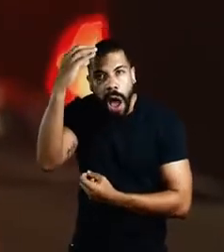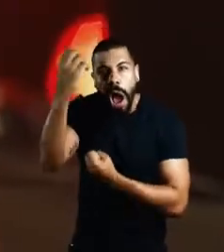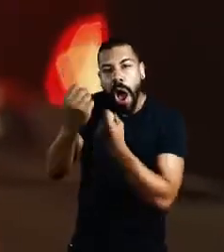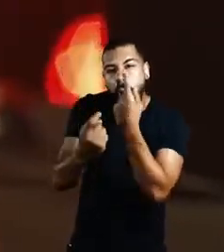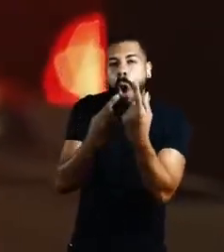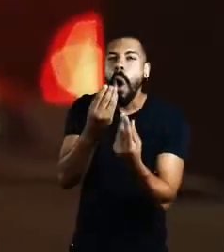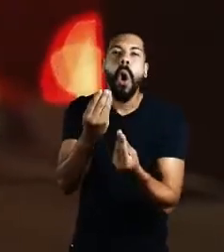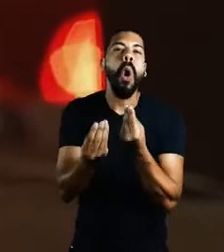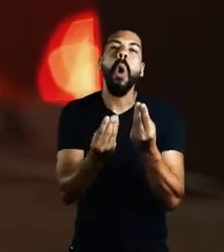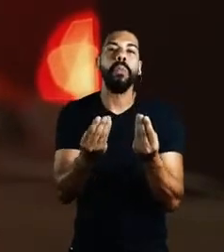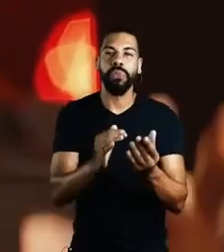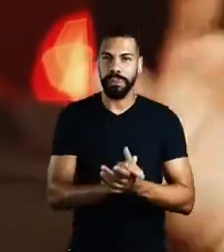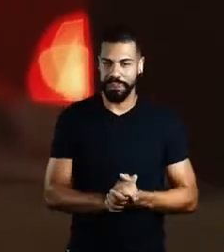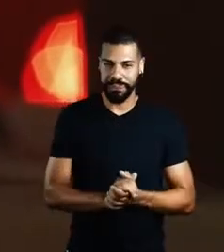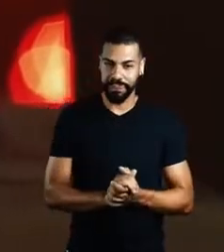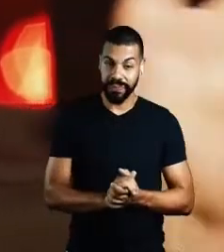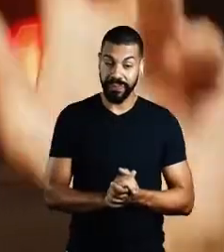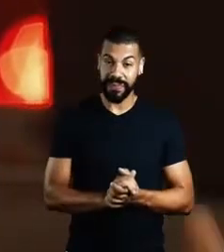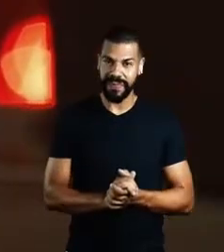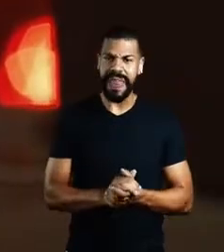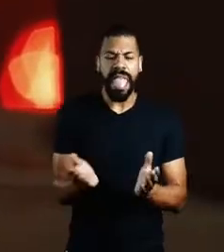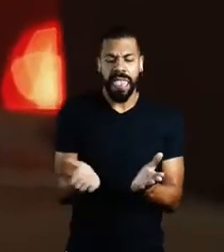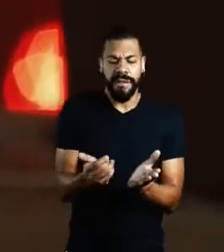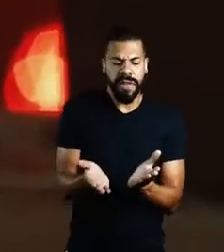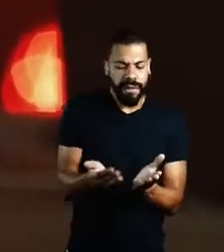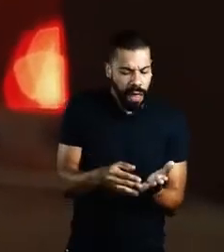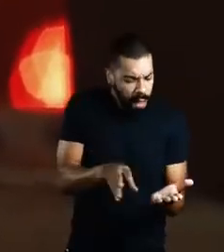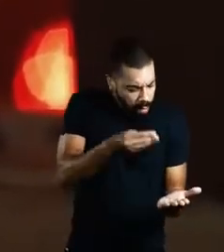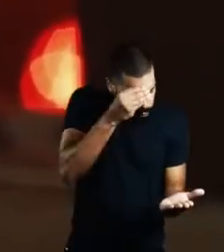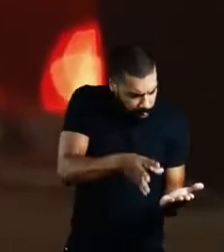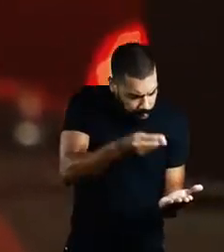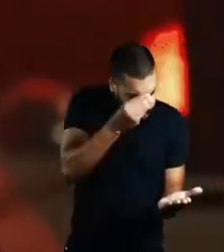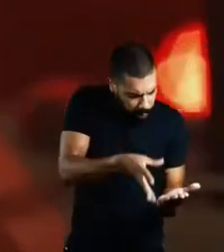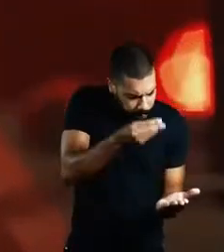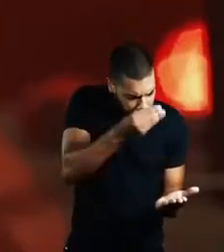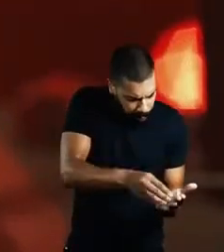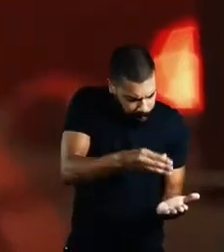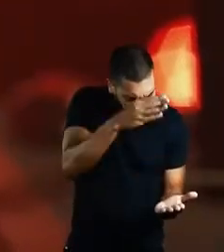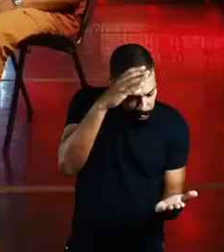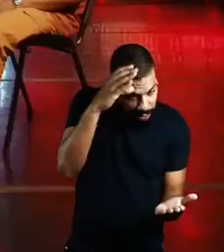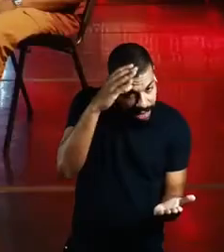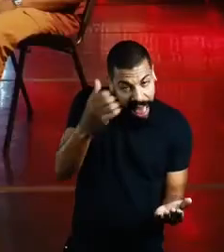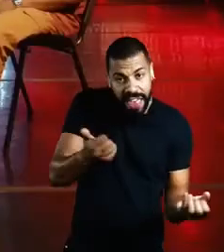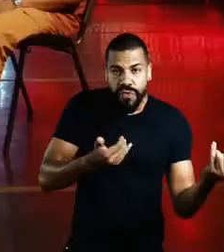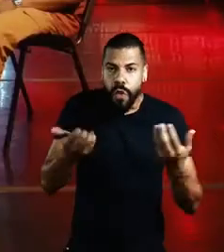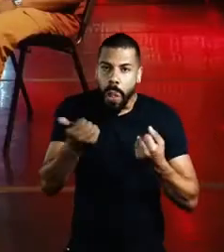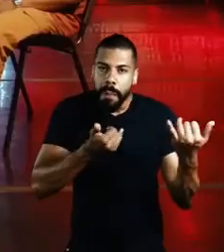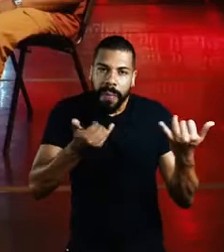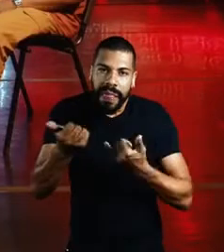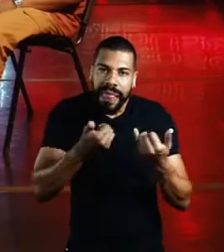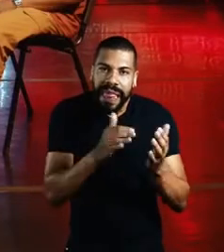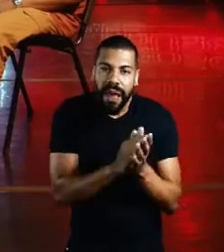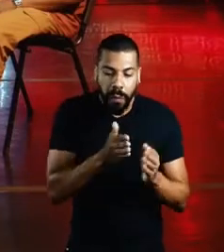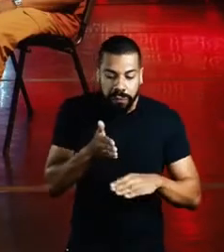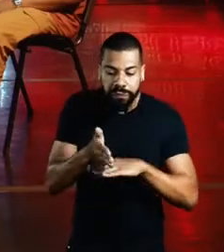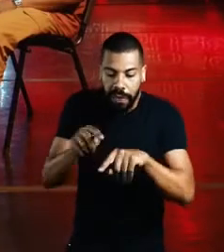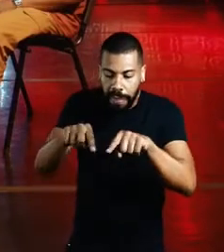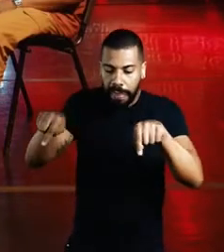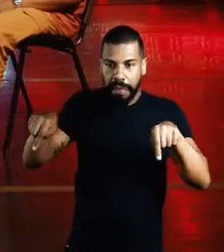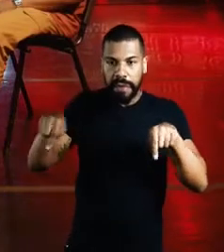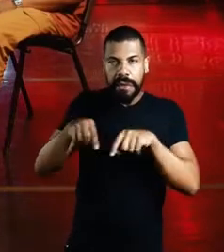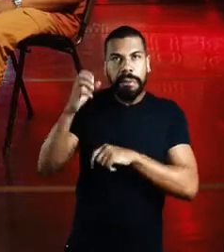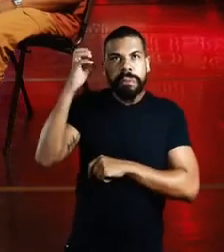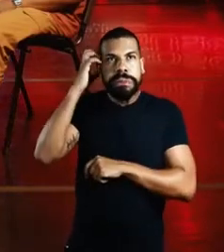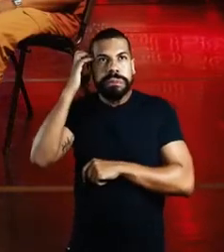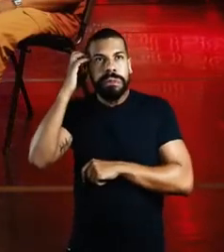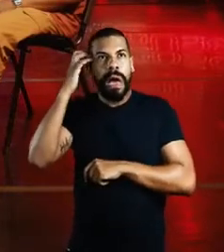das paradas eletrônicas, né, meu? Assim, através de revista, essas coisas, tudo, né, meu? Tinha informação. Aí cheguei no estúdio lá, vi aquilo também, já comecei a,